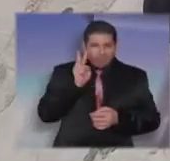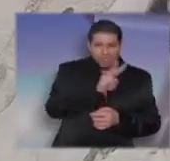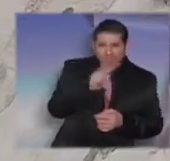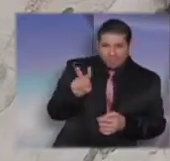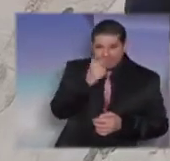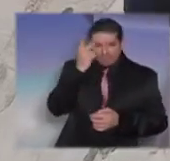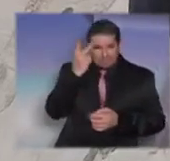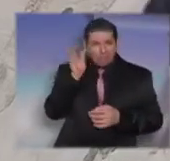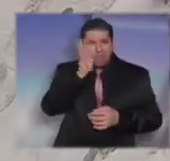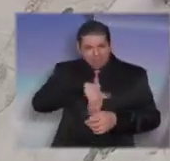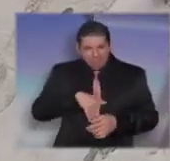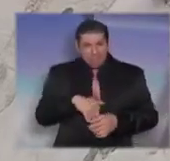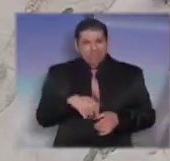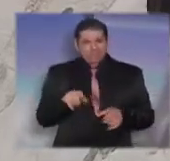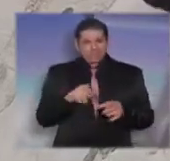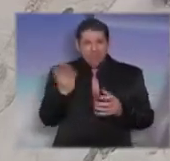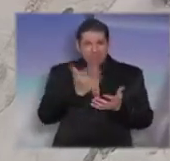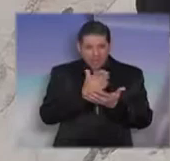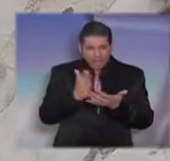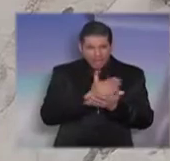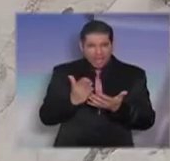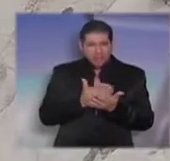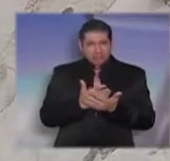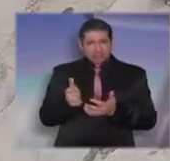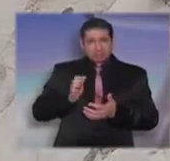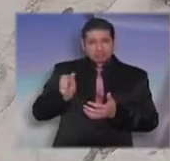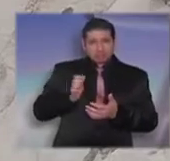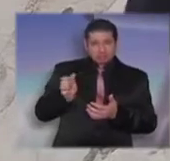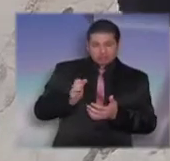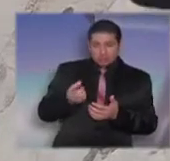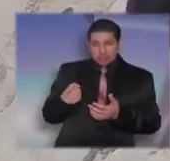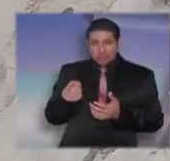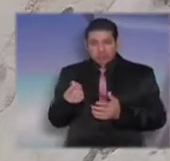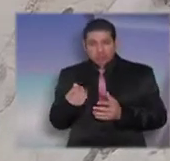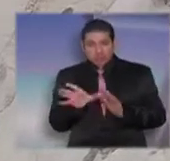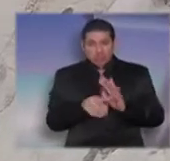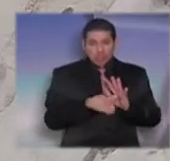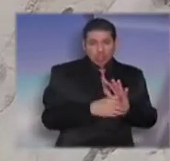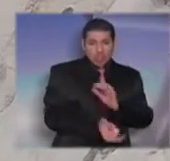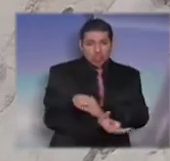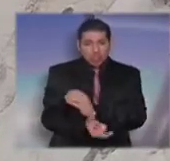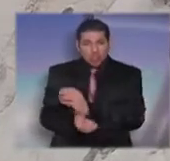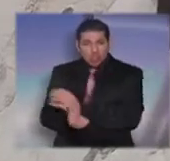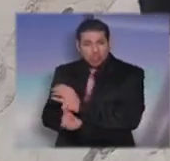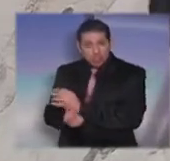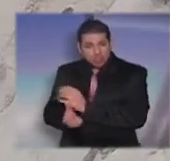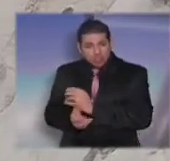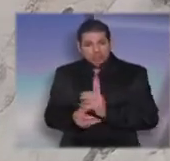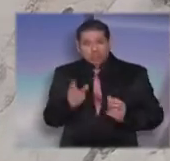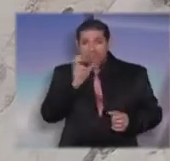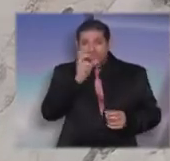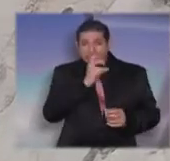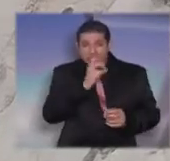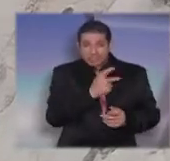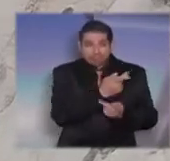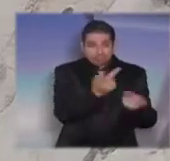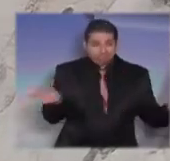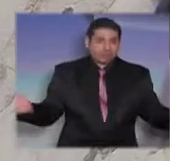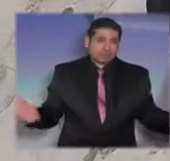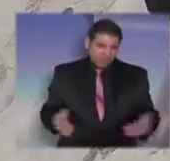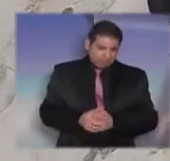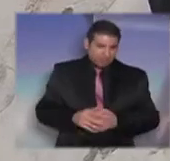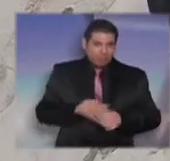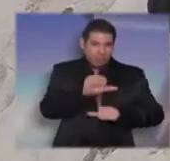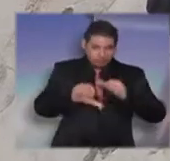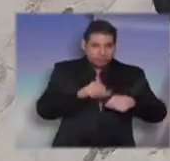se valoriza quem se beneficia e mente para a população, dizendo que está pensando na democracia. E é isso que nós precisamos mudar. O